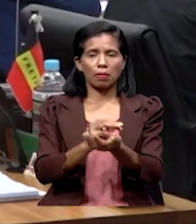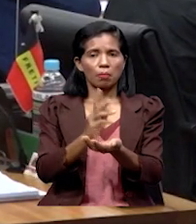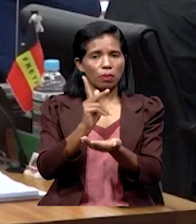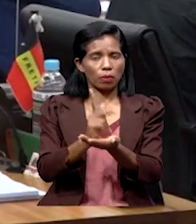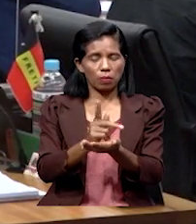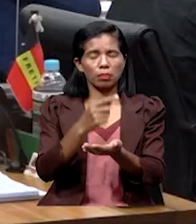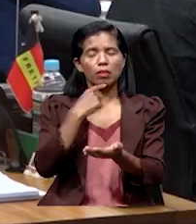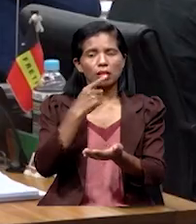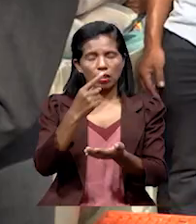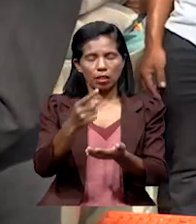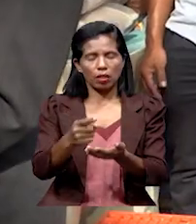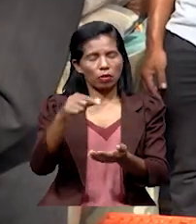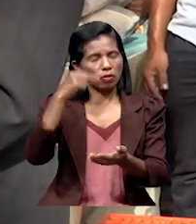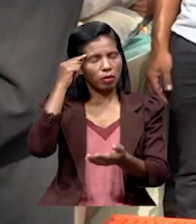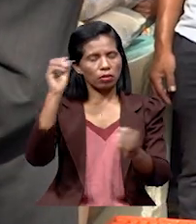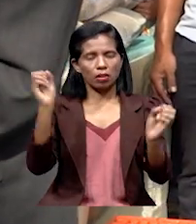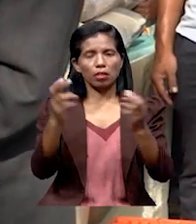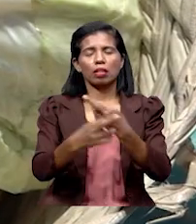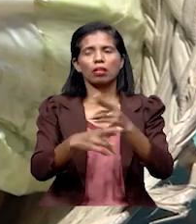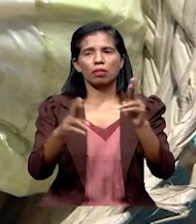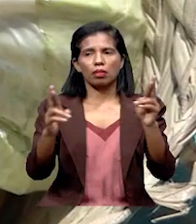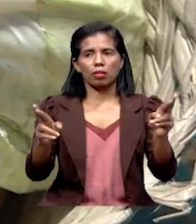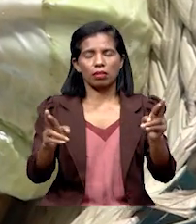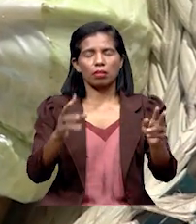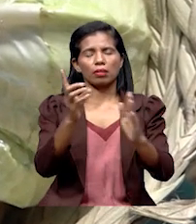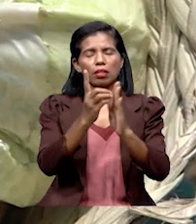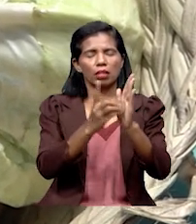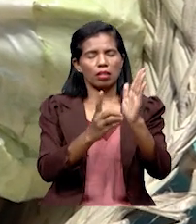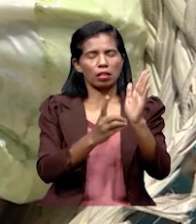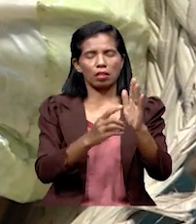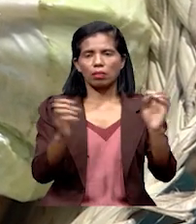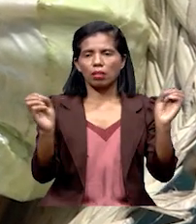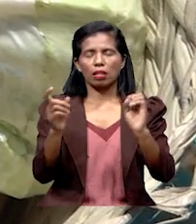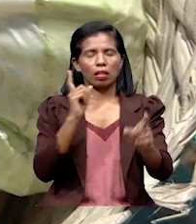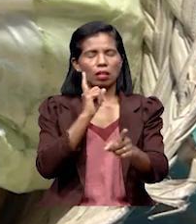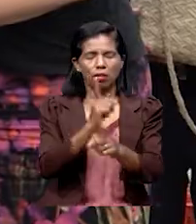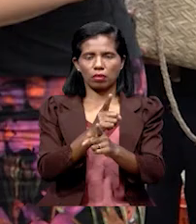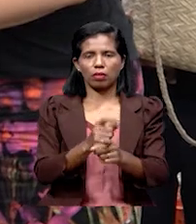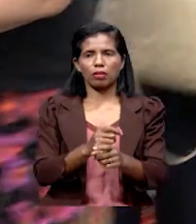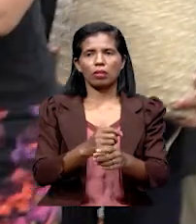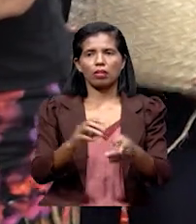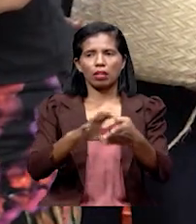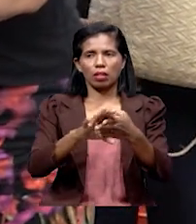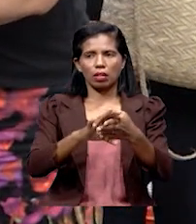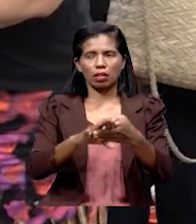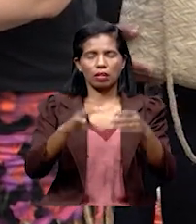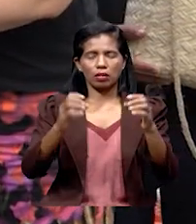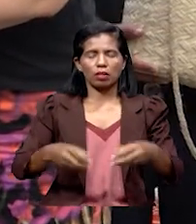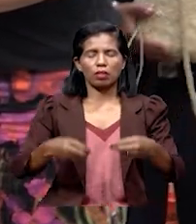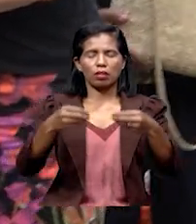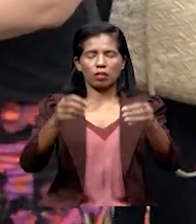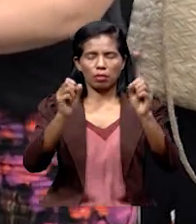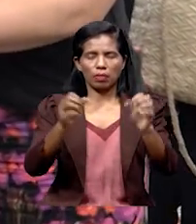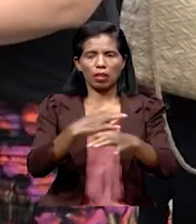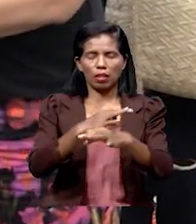Hateteng, governo se la responde ba problema reclamante ne be dados la los. Quando para ficha familia, governo reconhece no seu esforço a tu bele hadia